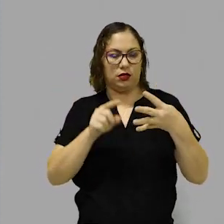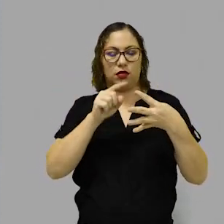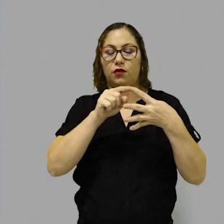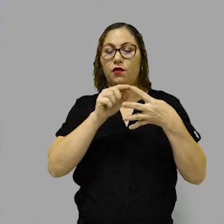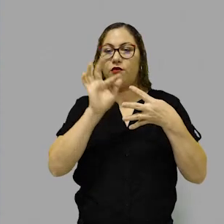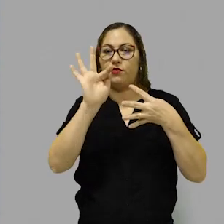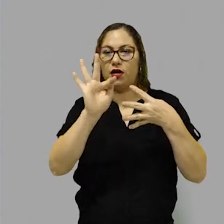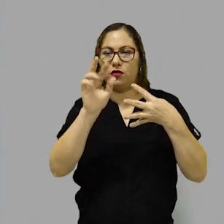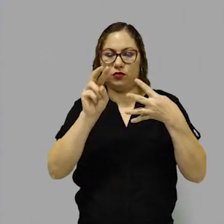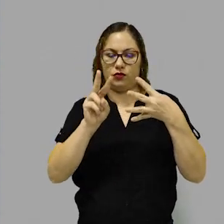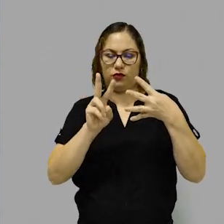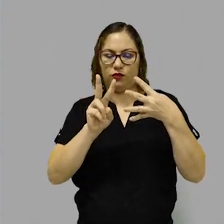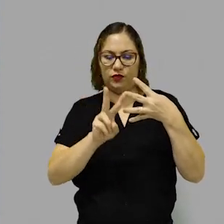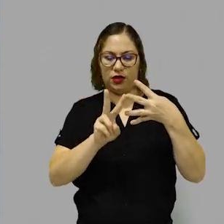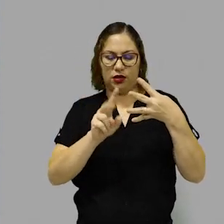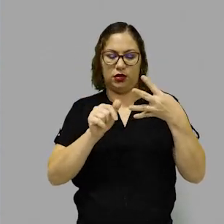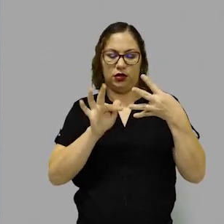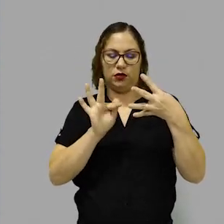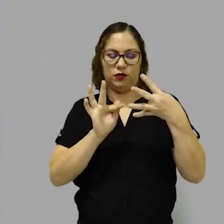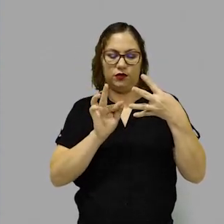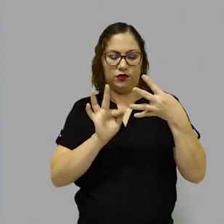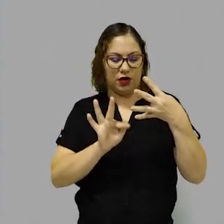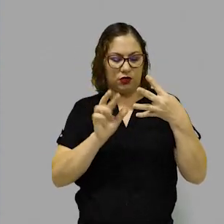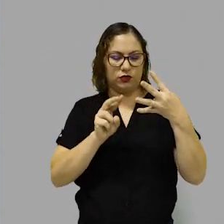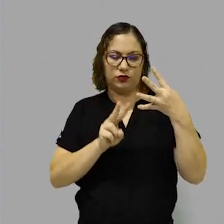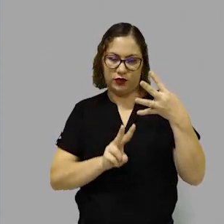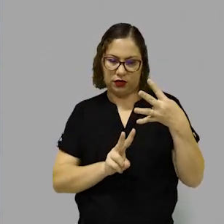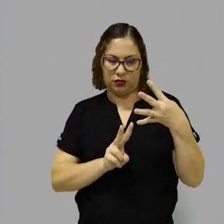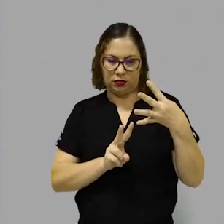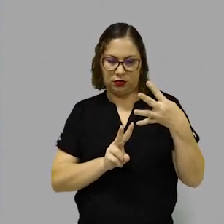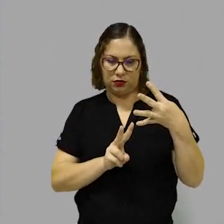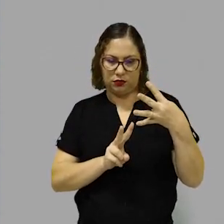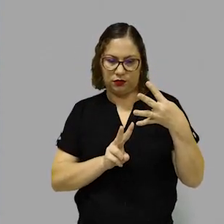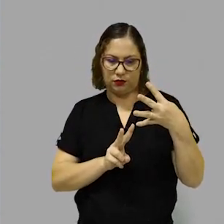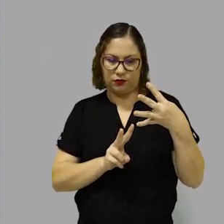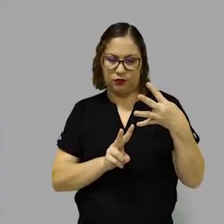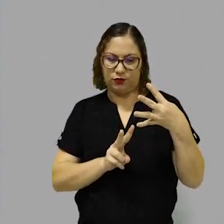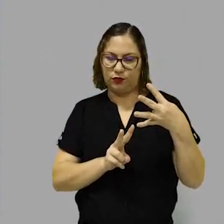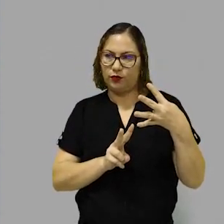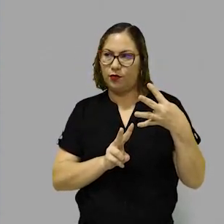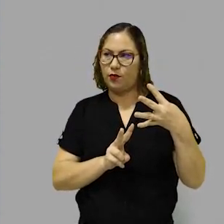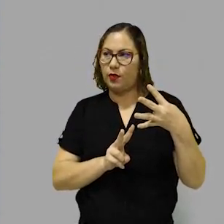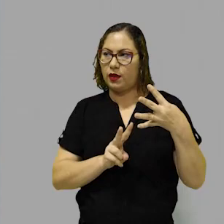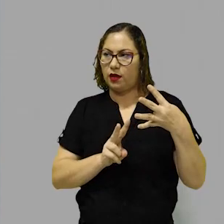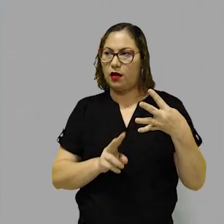falso, verdadeiro e verdadeiro. Então, a nossa